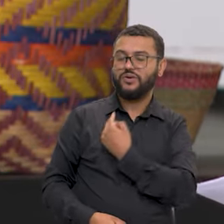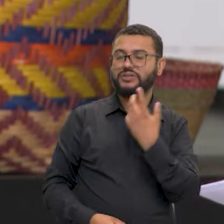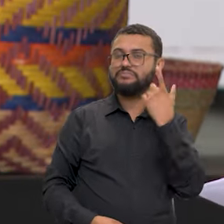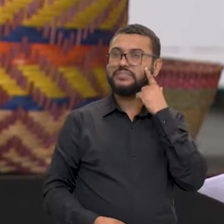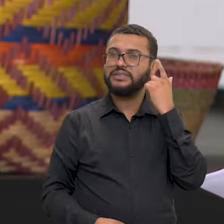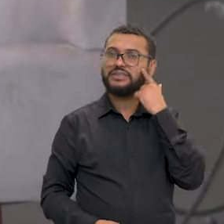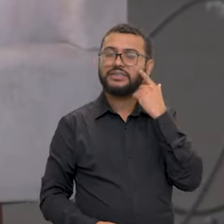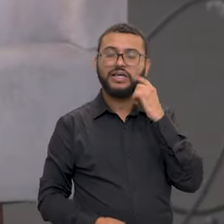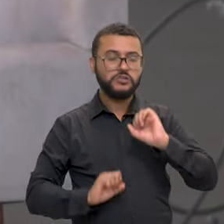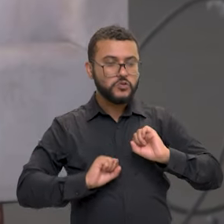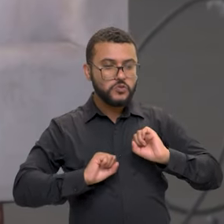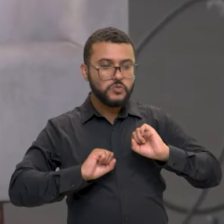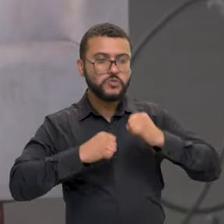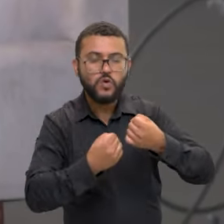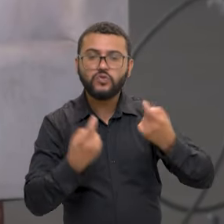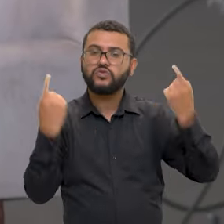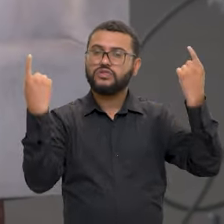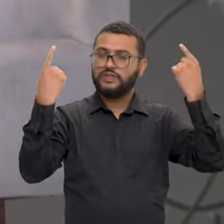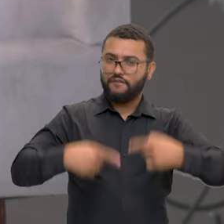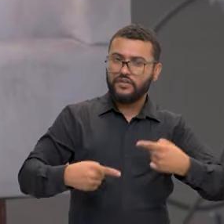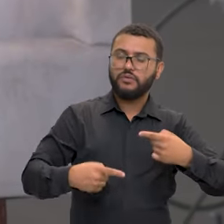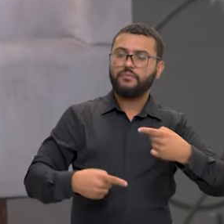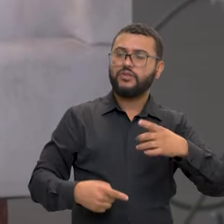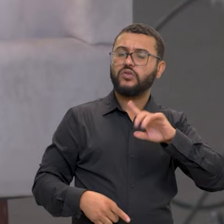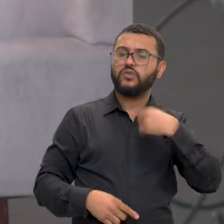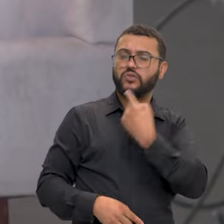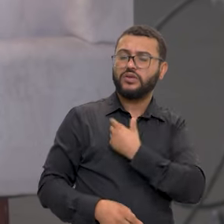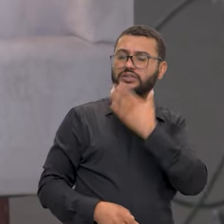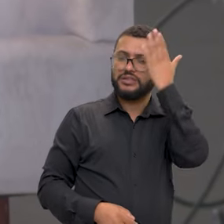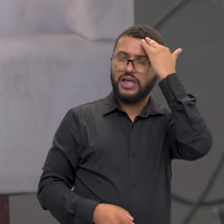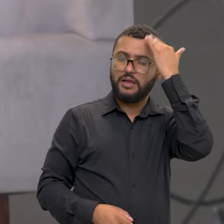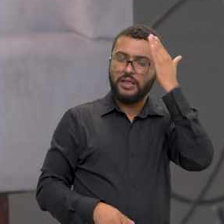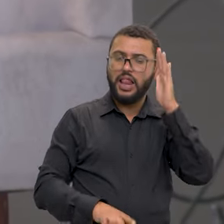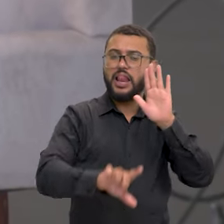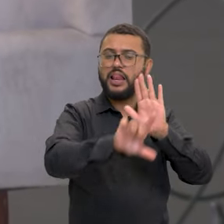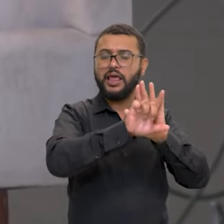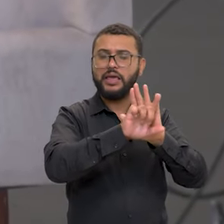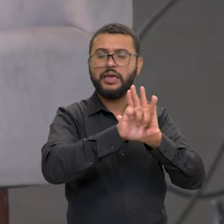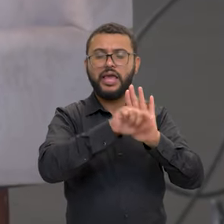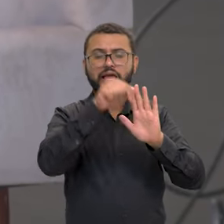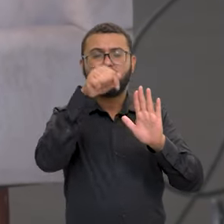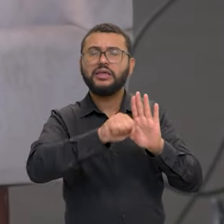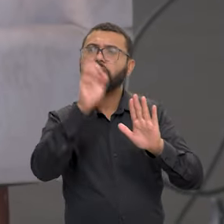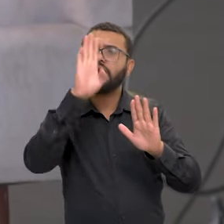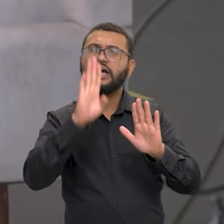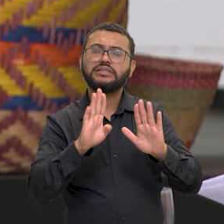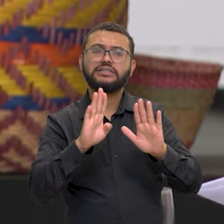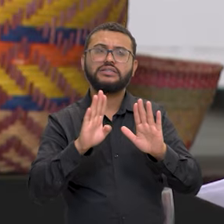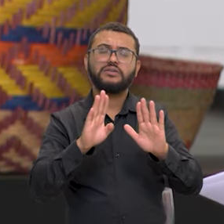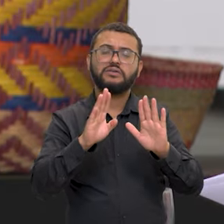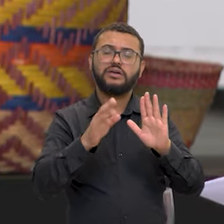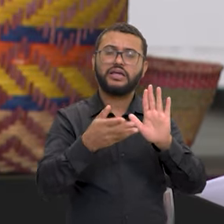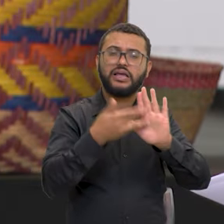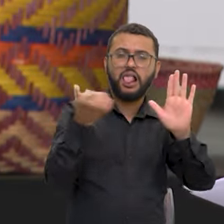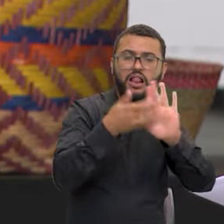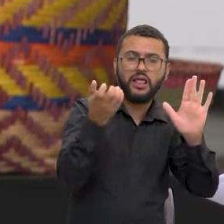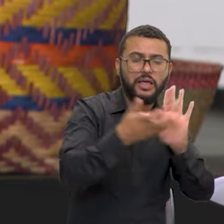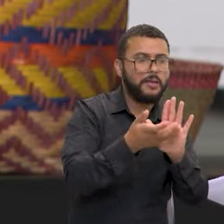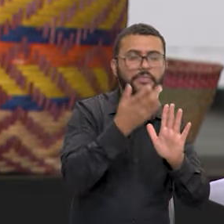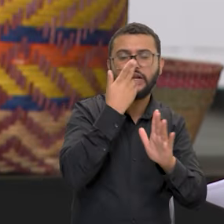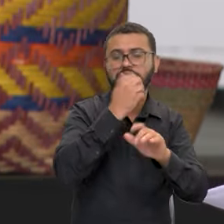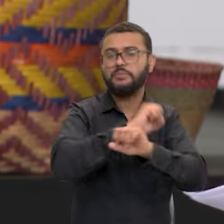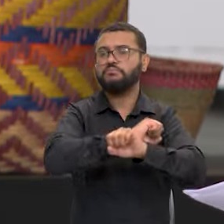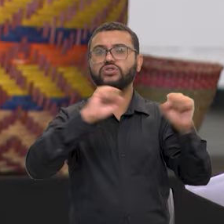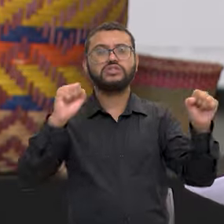desafio. Nós, que tivemos na nossa legislação, sendo considerados tutelados, incapazes de exercer